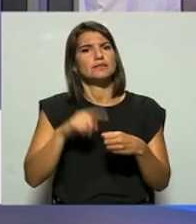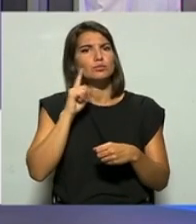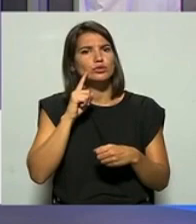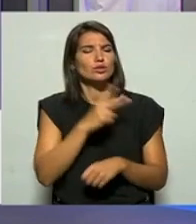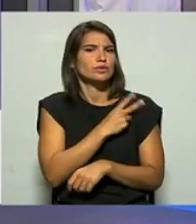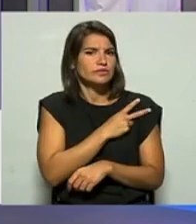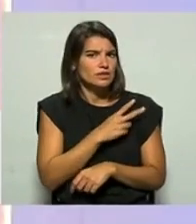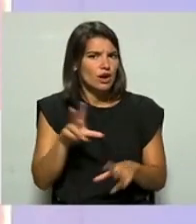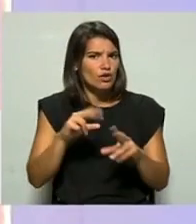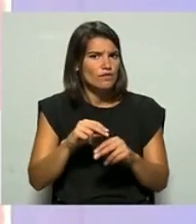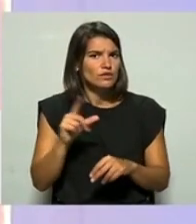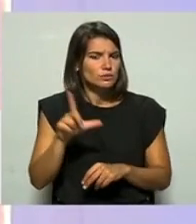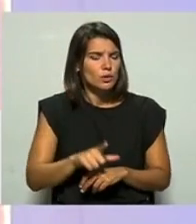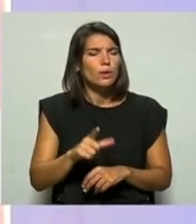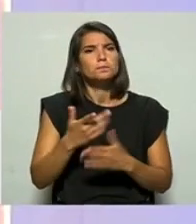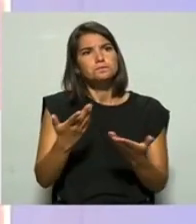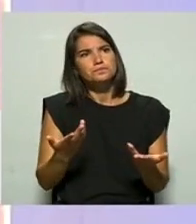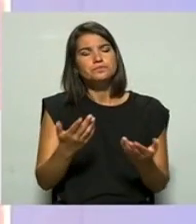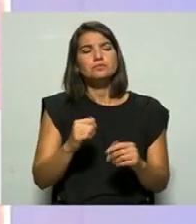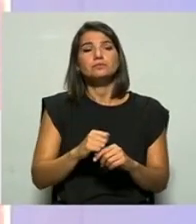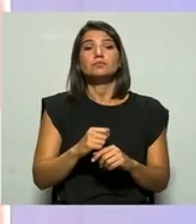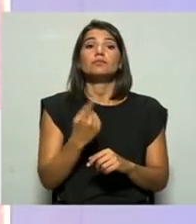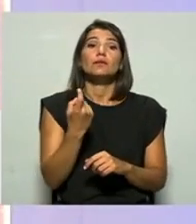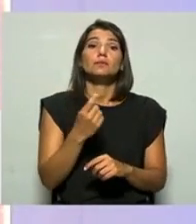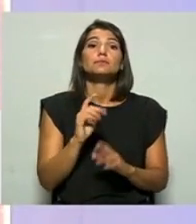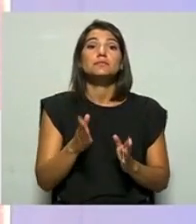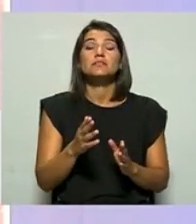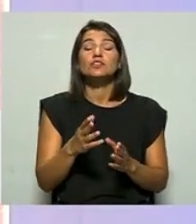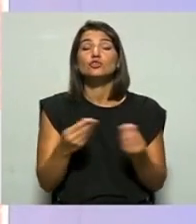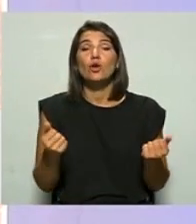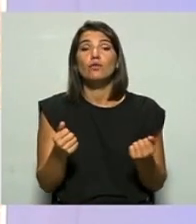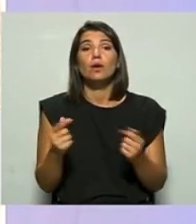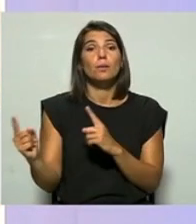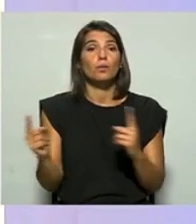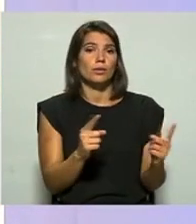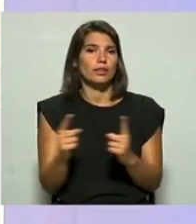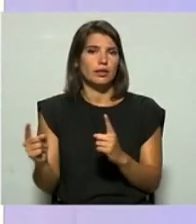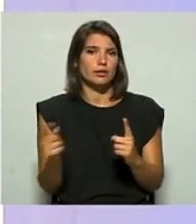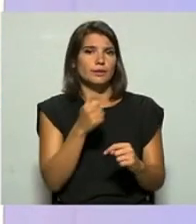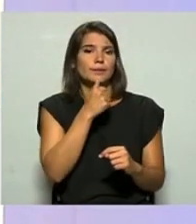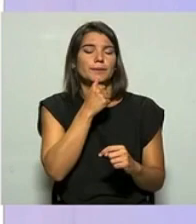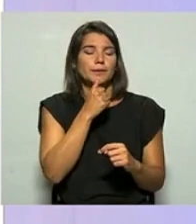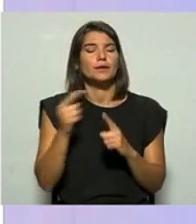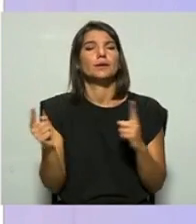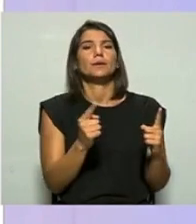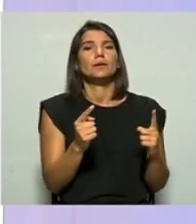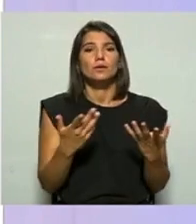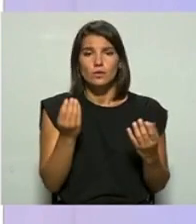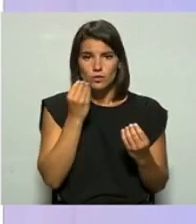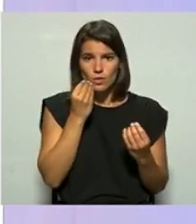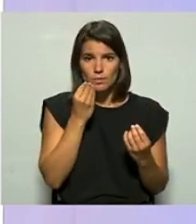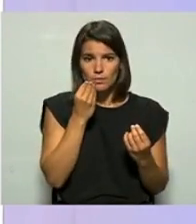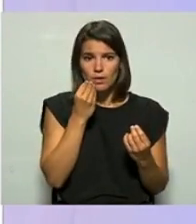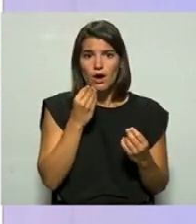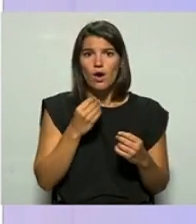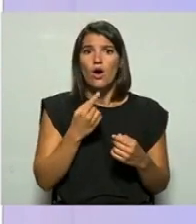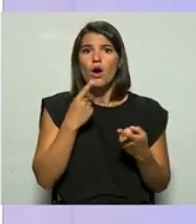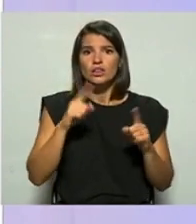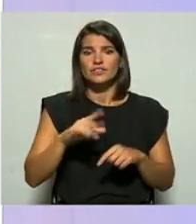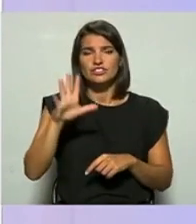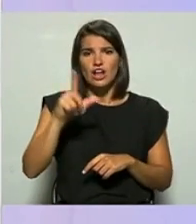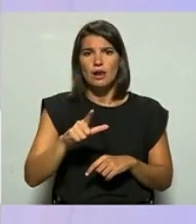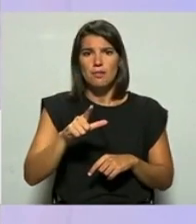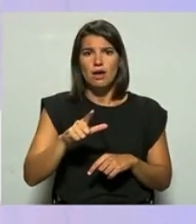tem que ser calculadas tem que ser acautelados a questão da mobilidade e dos transportes e perceber como é que vai fazer vamos fazer uma nova cicatriz como fizemos